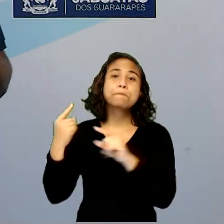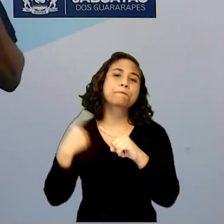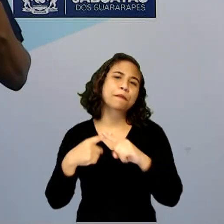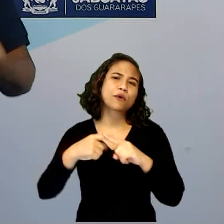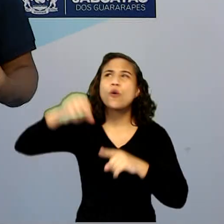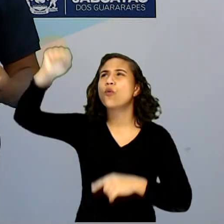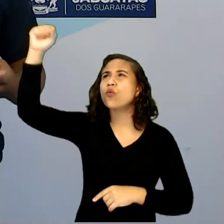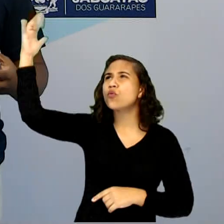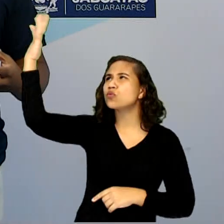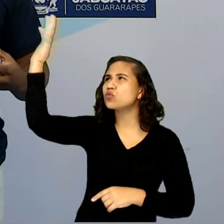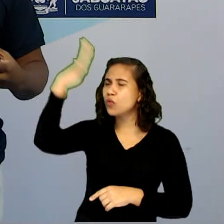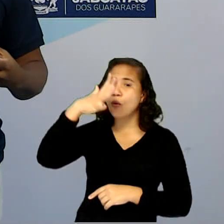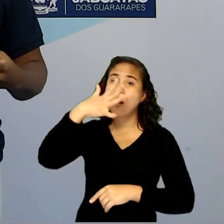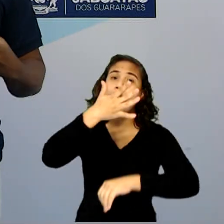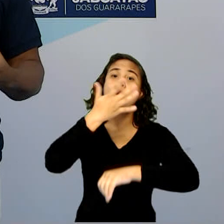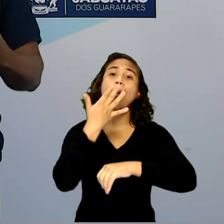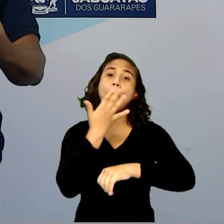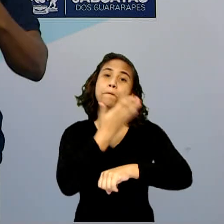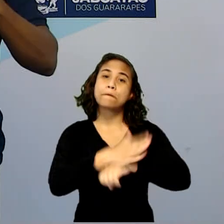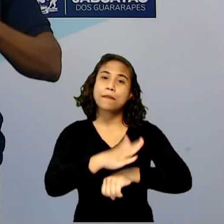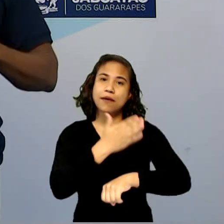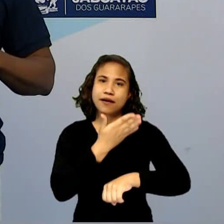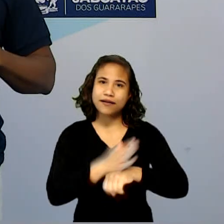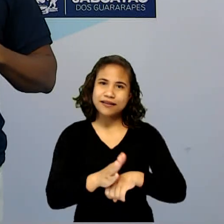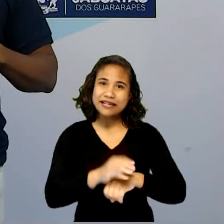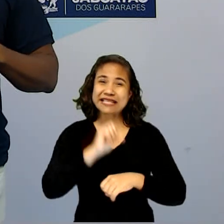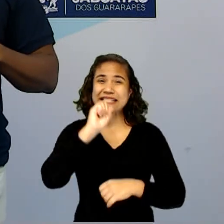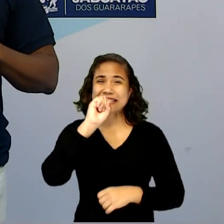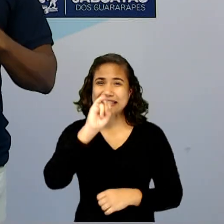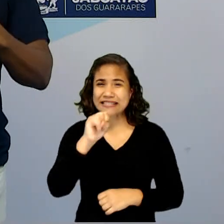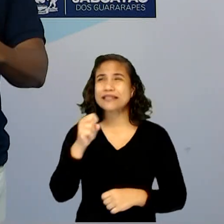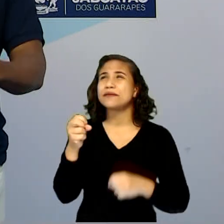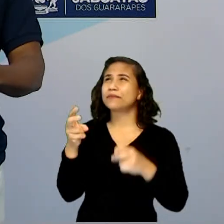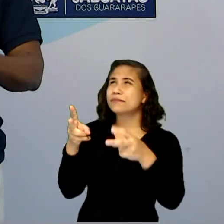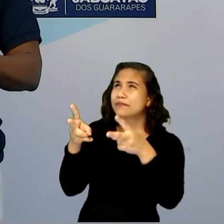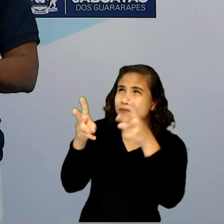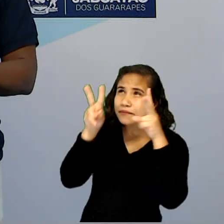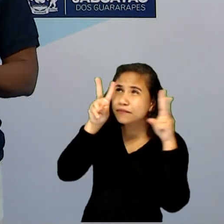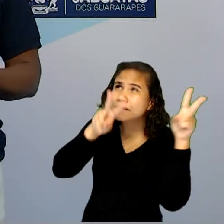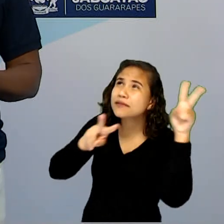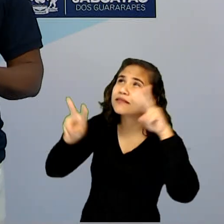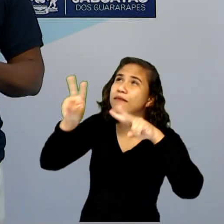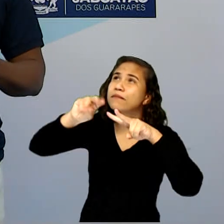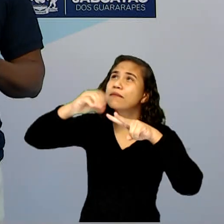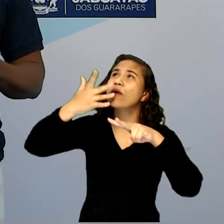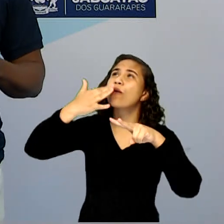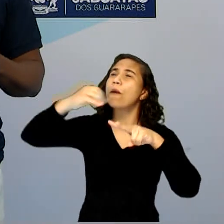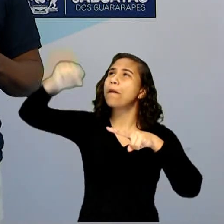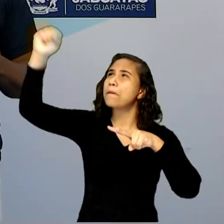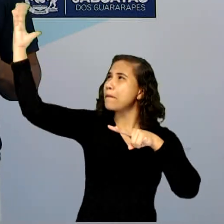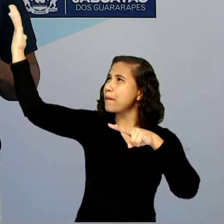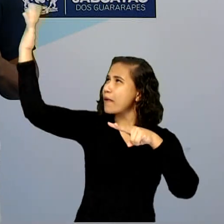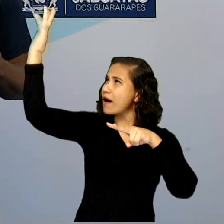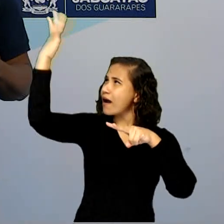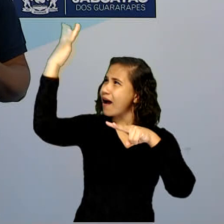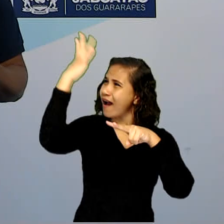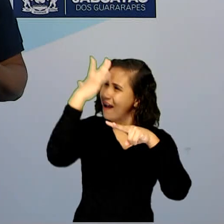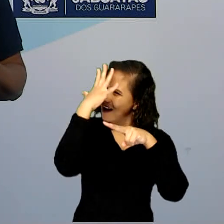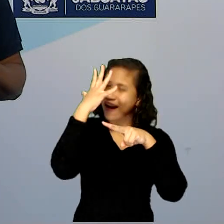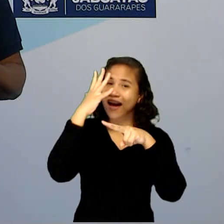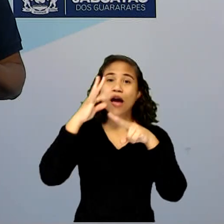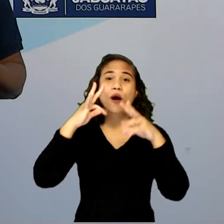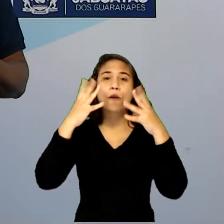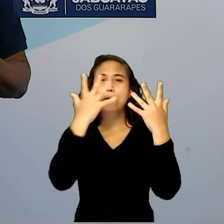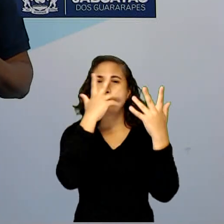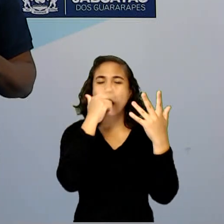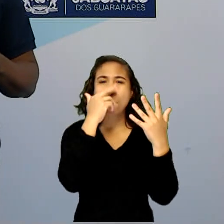ela é branca. E quando vemos a cor branca, nós vemos todas as cores ao mesmo